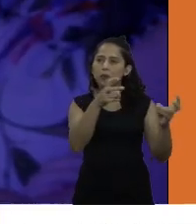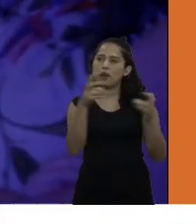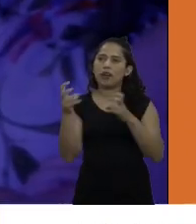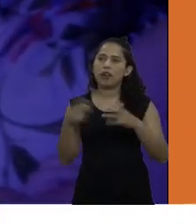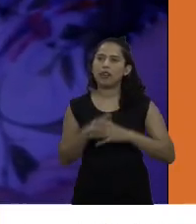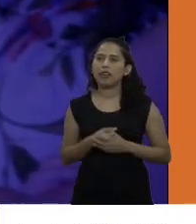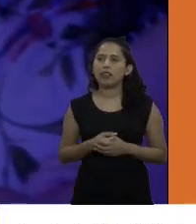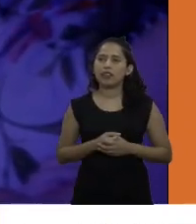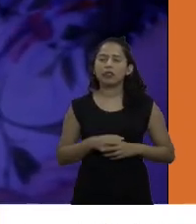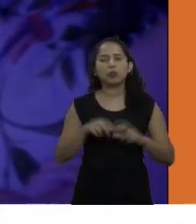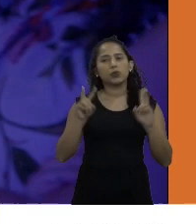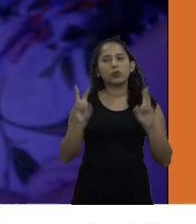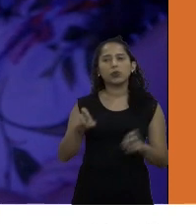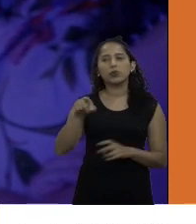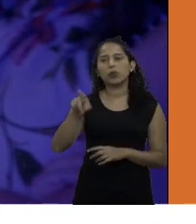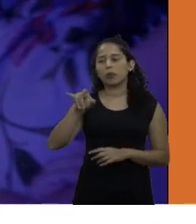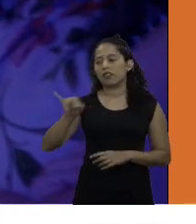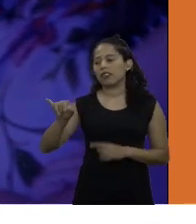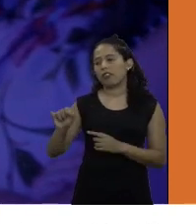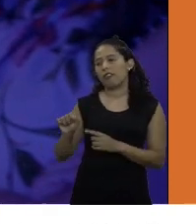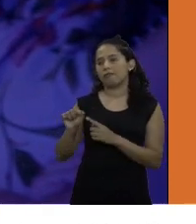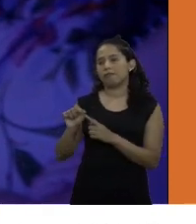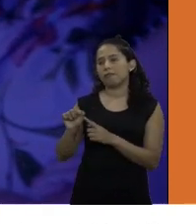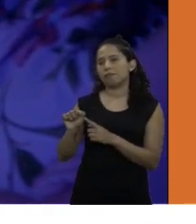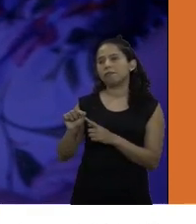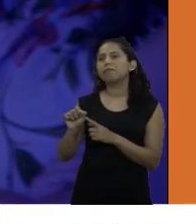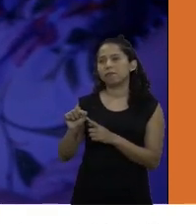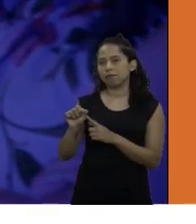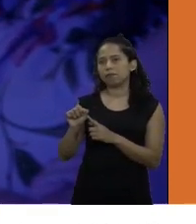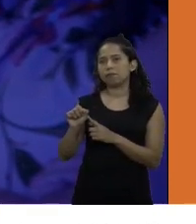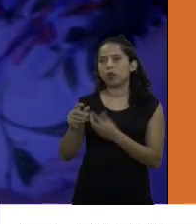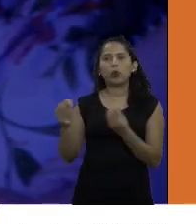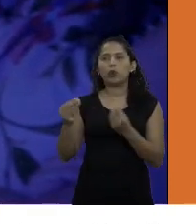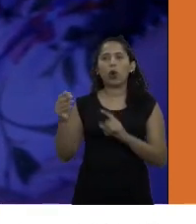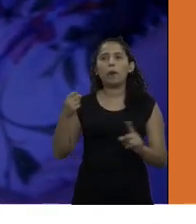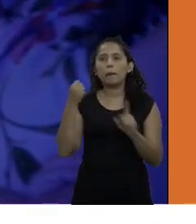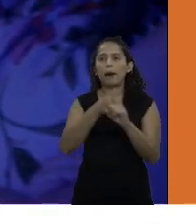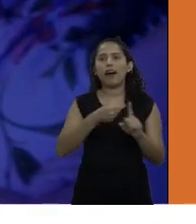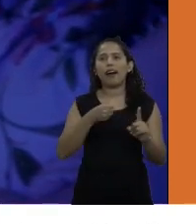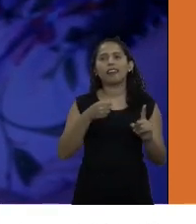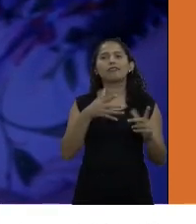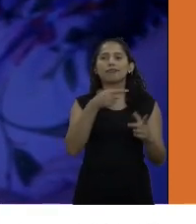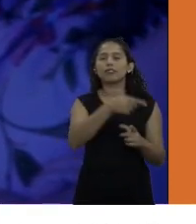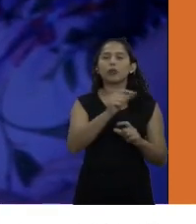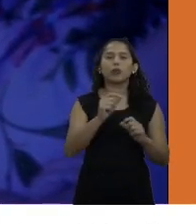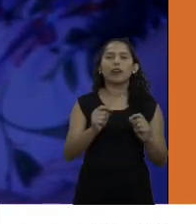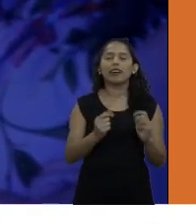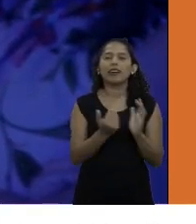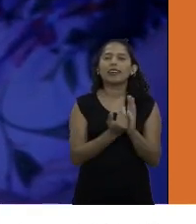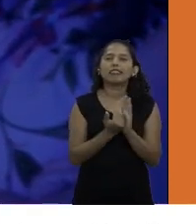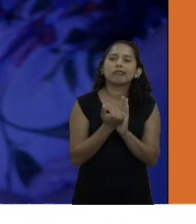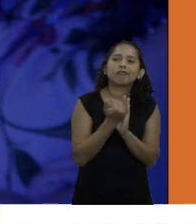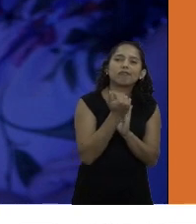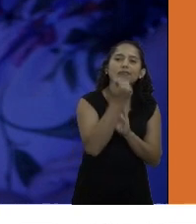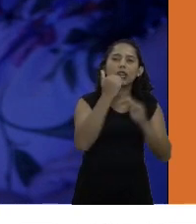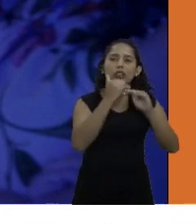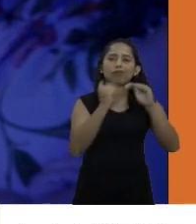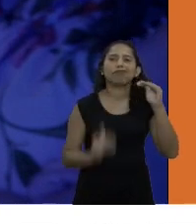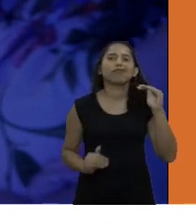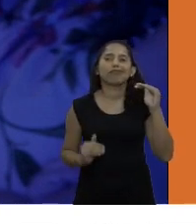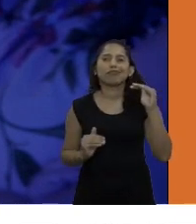percepção sobre a inteligência artificial e o impacto no aumento da desigualdade